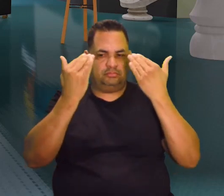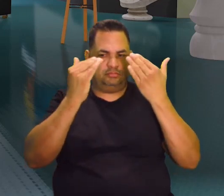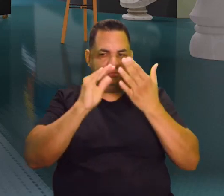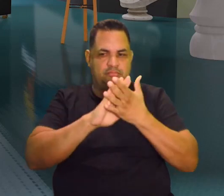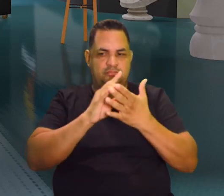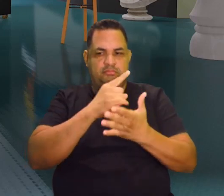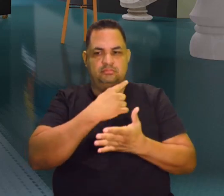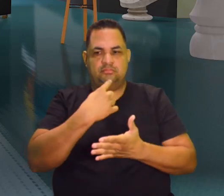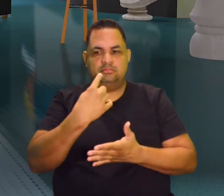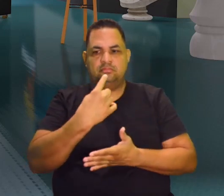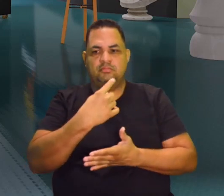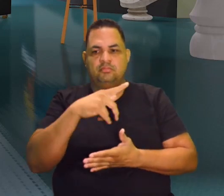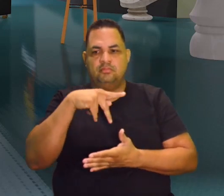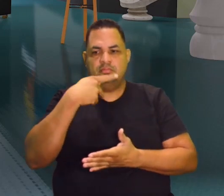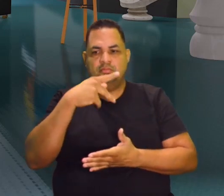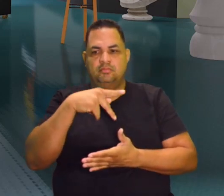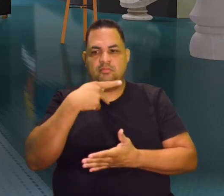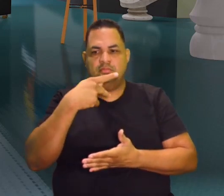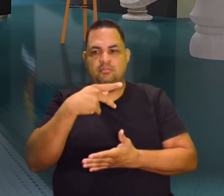então